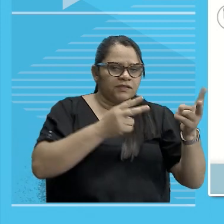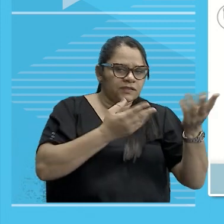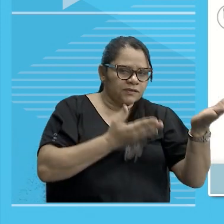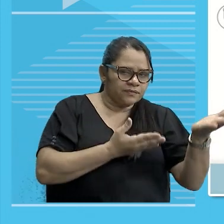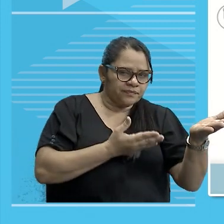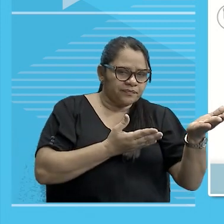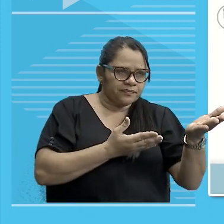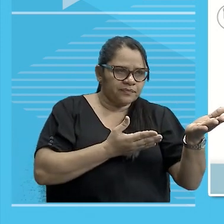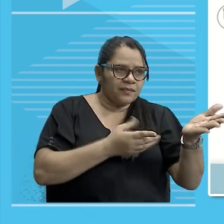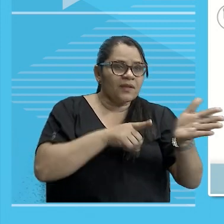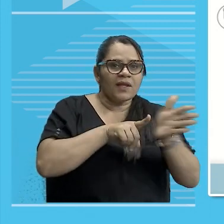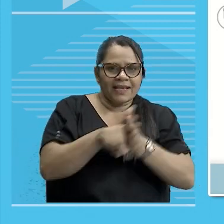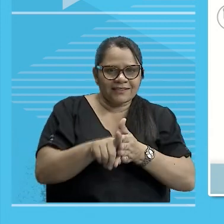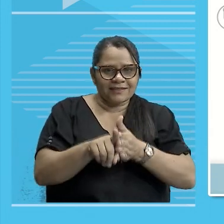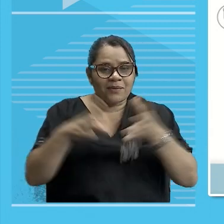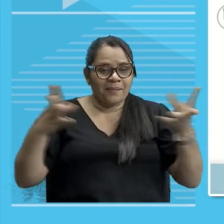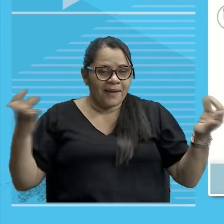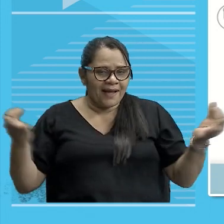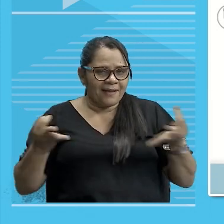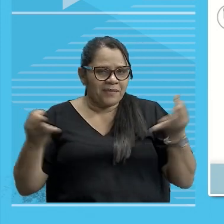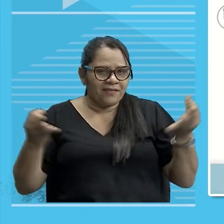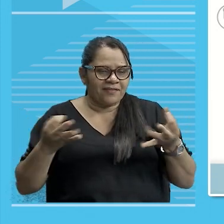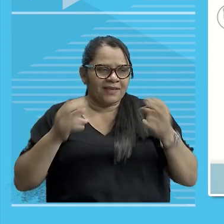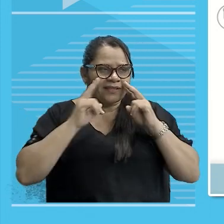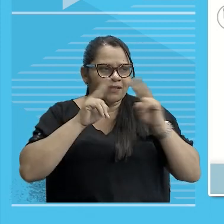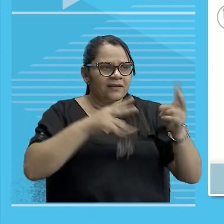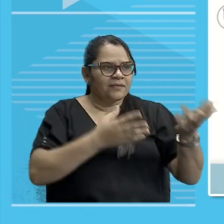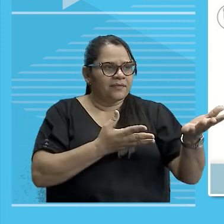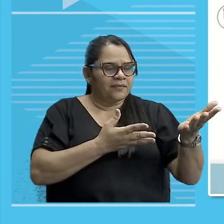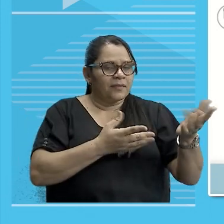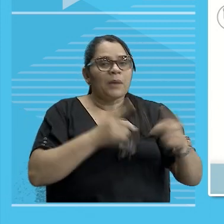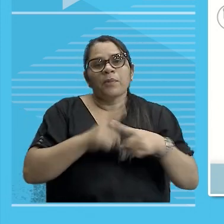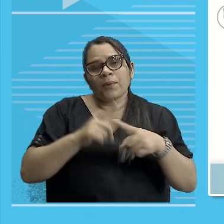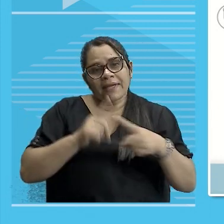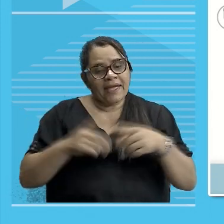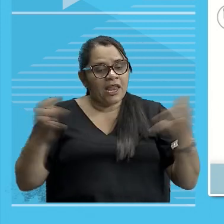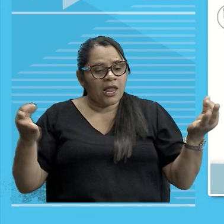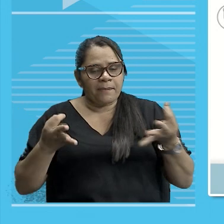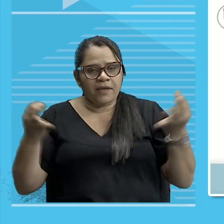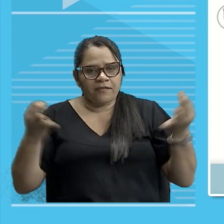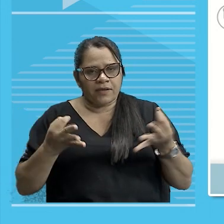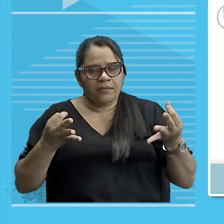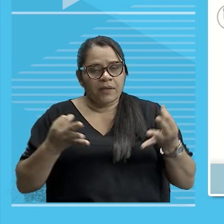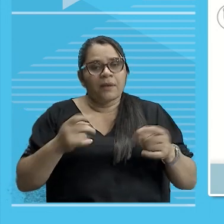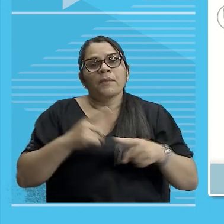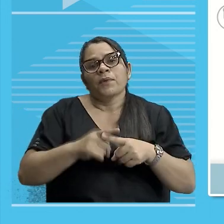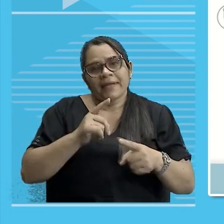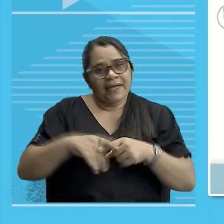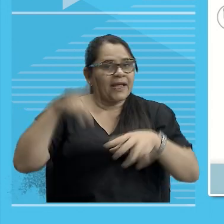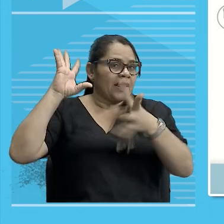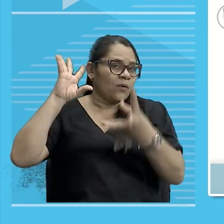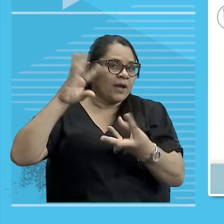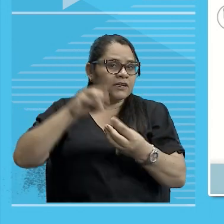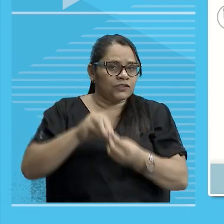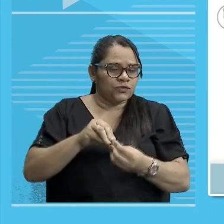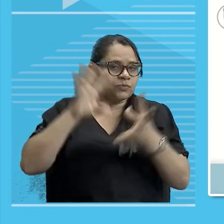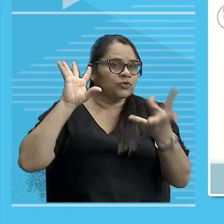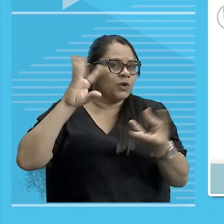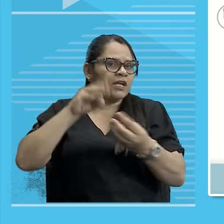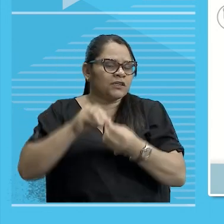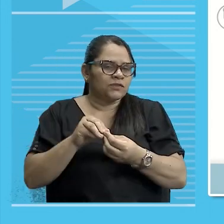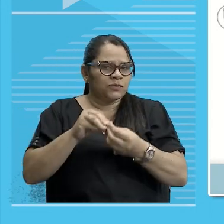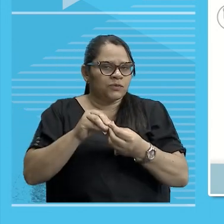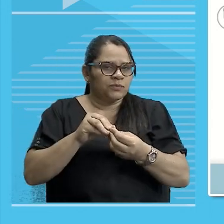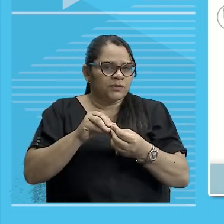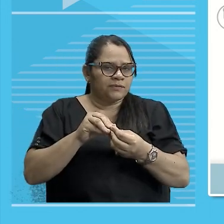é linda por que que eu digo que ela é linda porque ela é o resumo do resumo dos principais